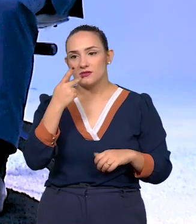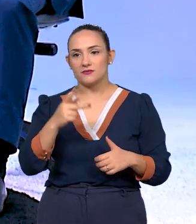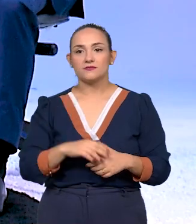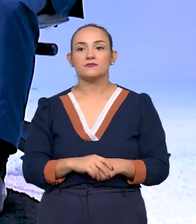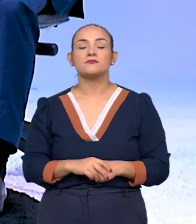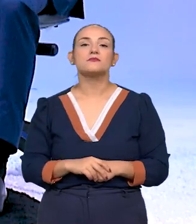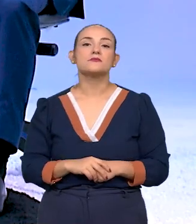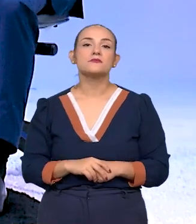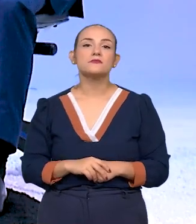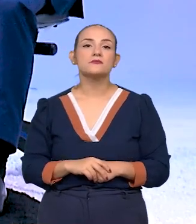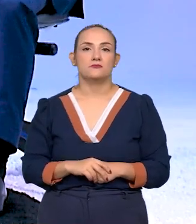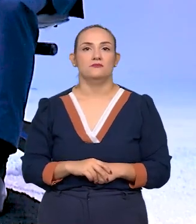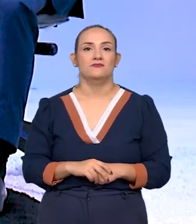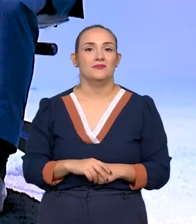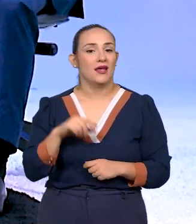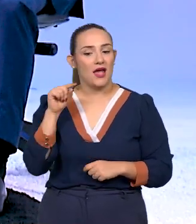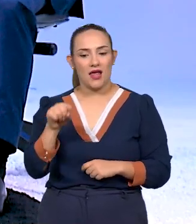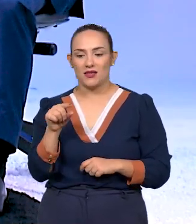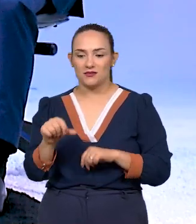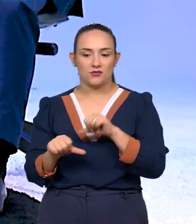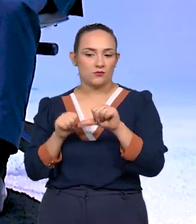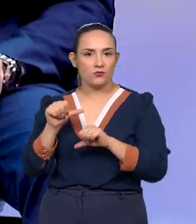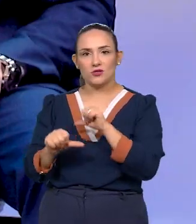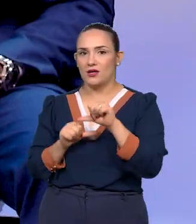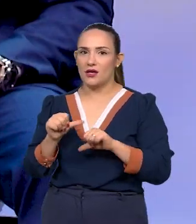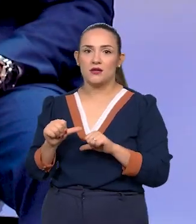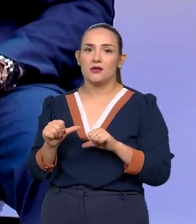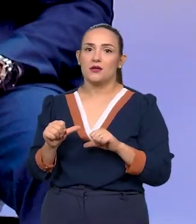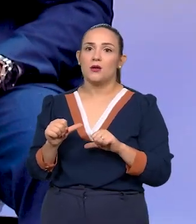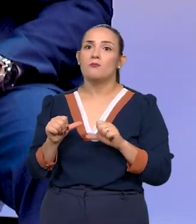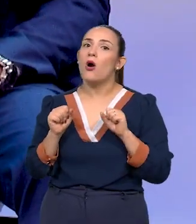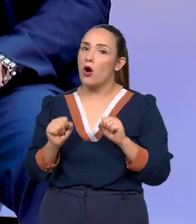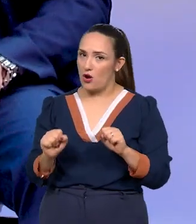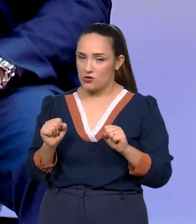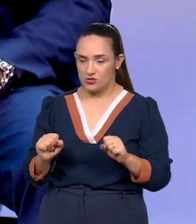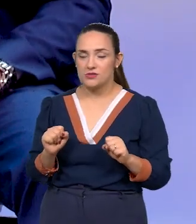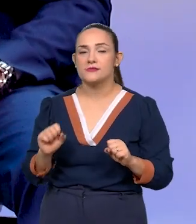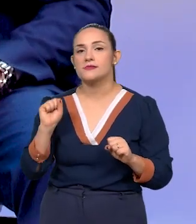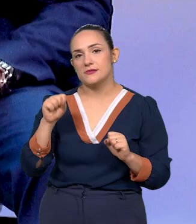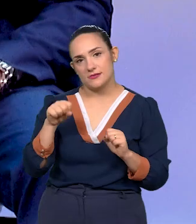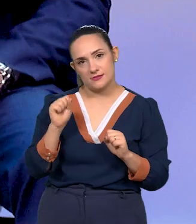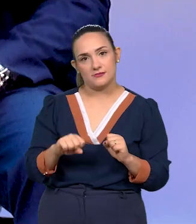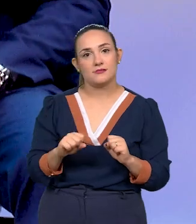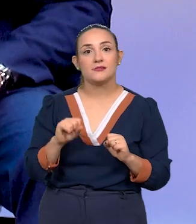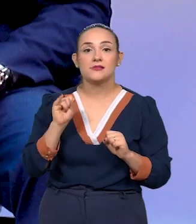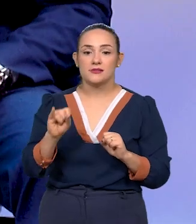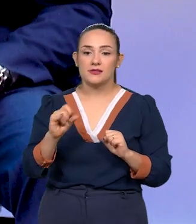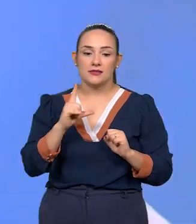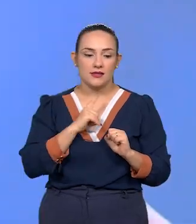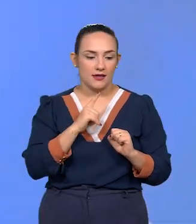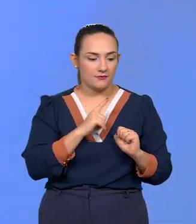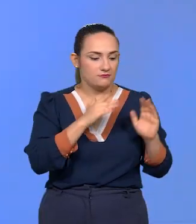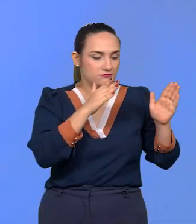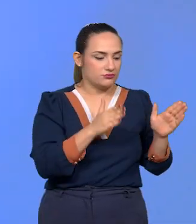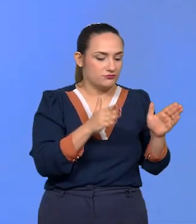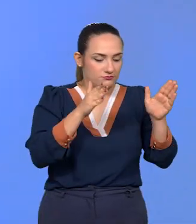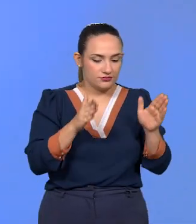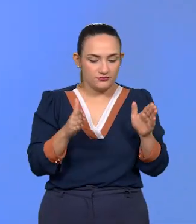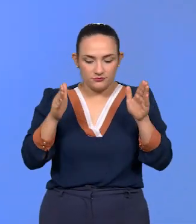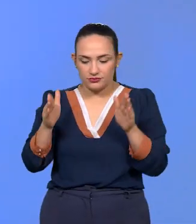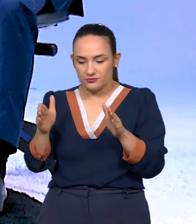julgada, ela não é imutável nos casos em que há uma relação de trato sucessivo.